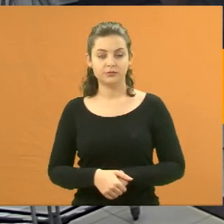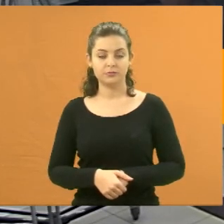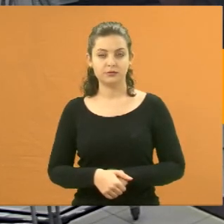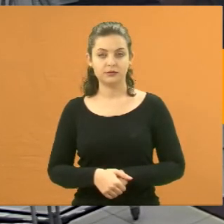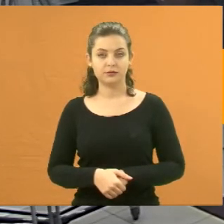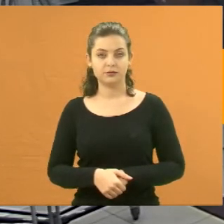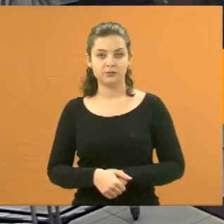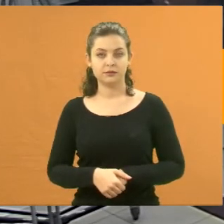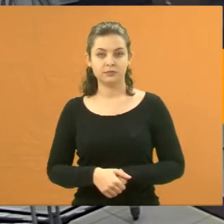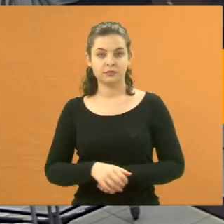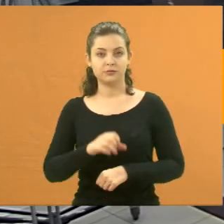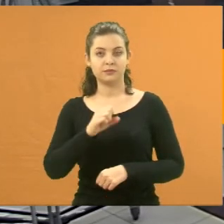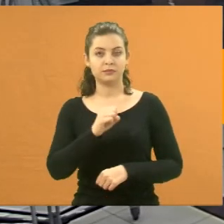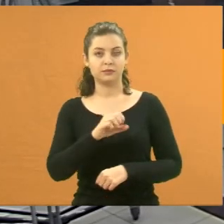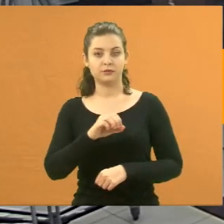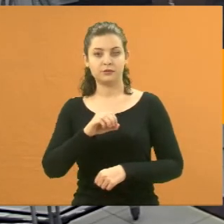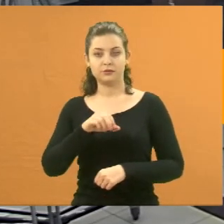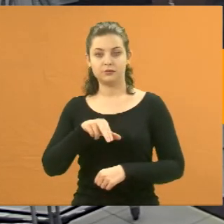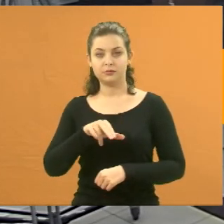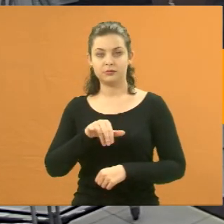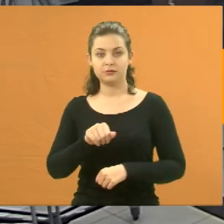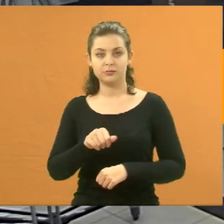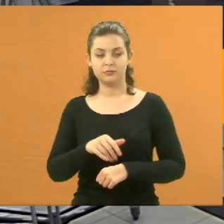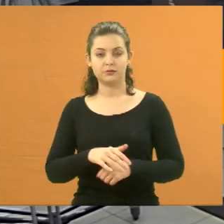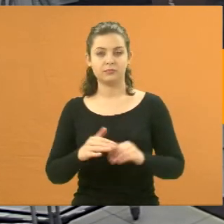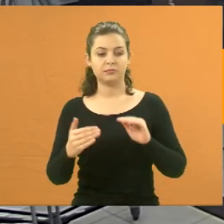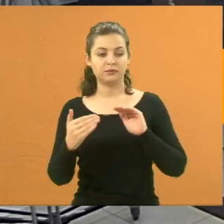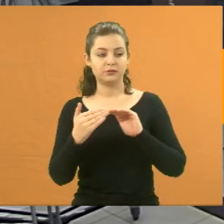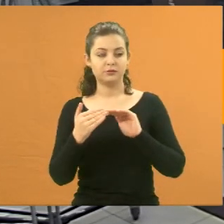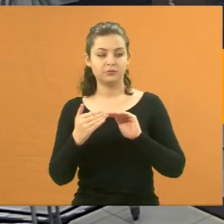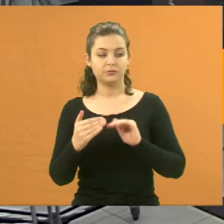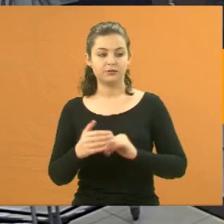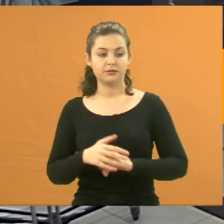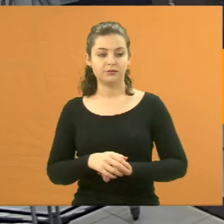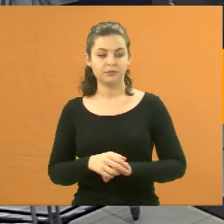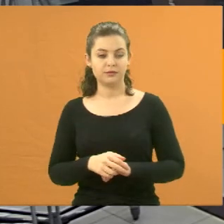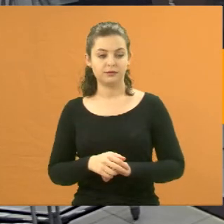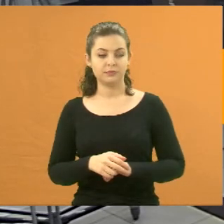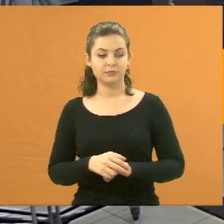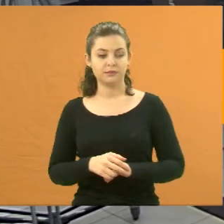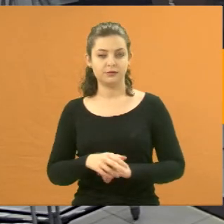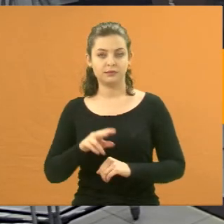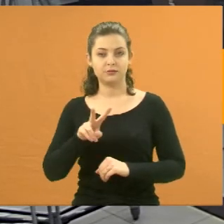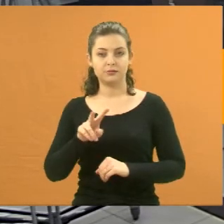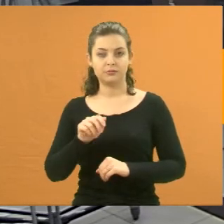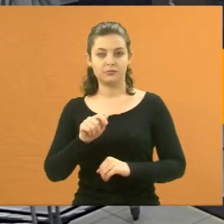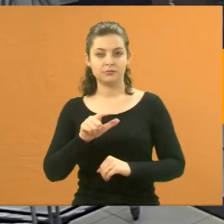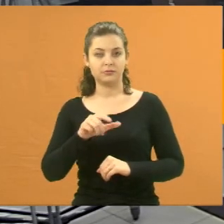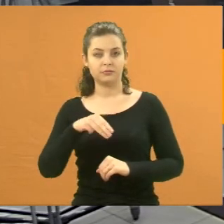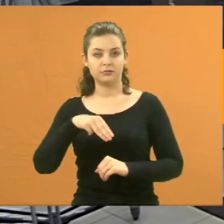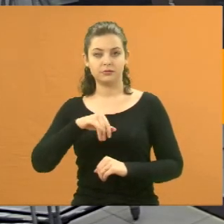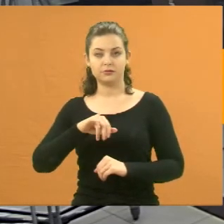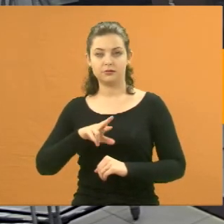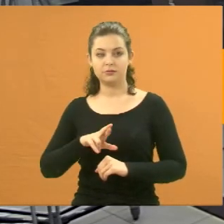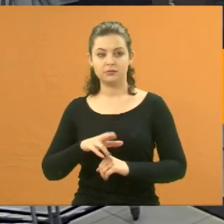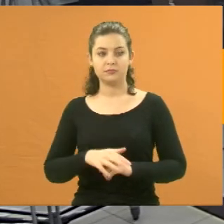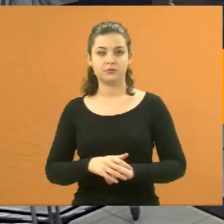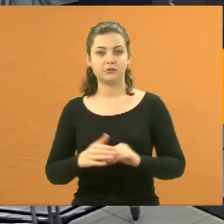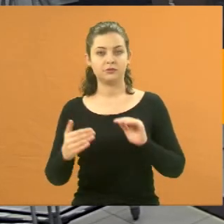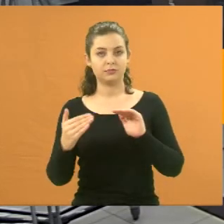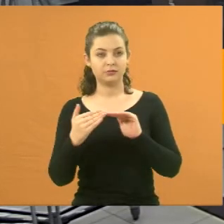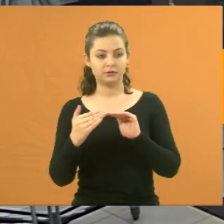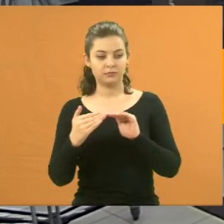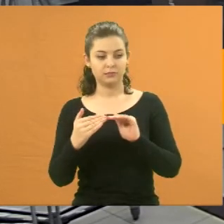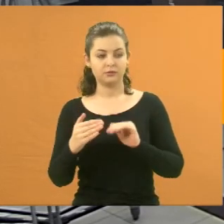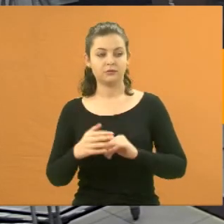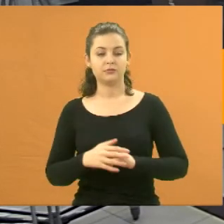Como vota a vereadora Sônia Patas da Amizade? Favorável. Como vota o vereador Valmir do Parque Meia Lua?